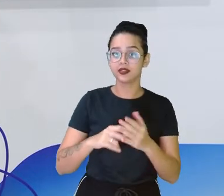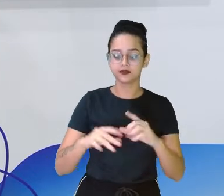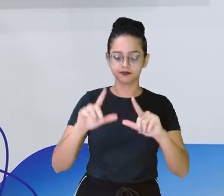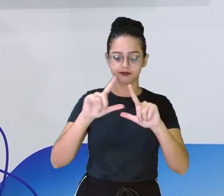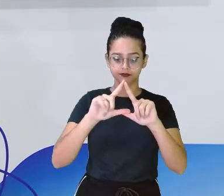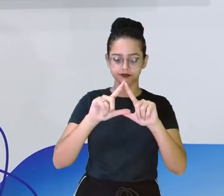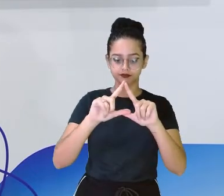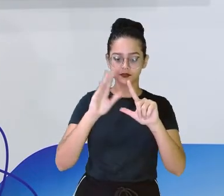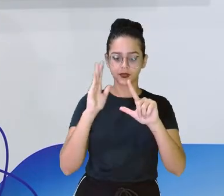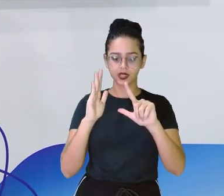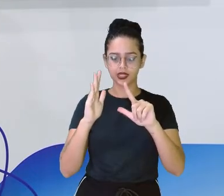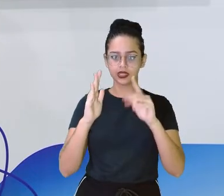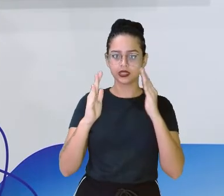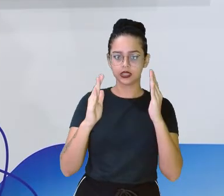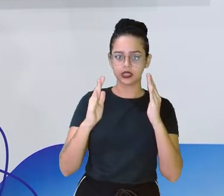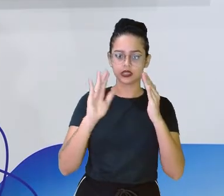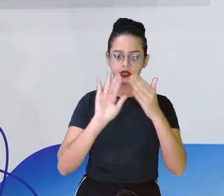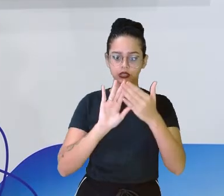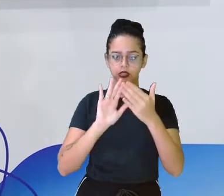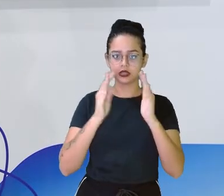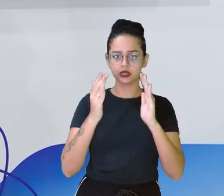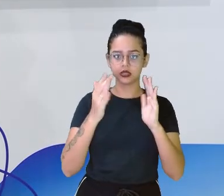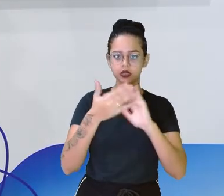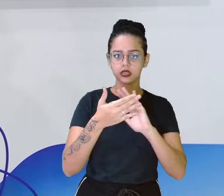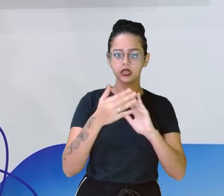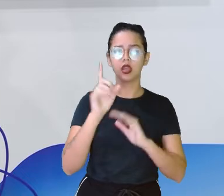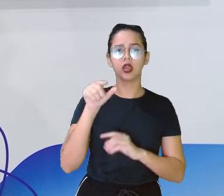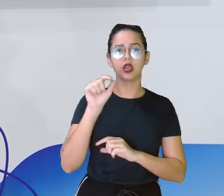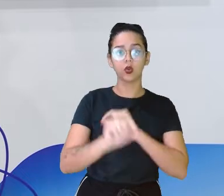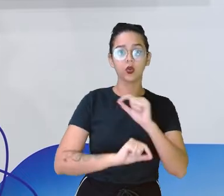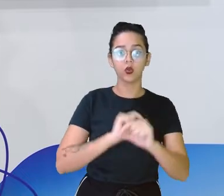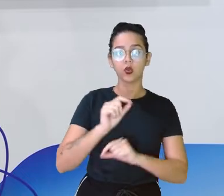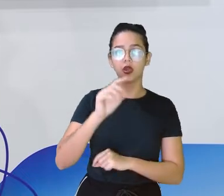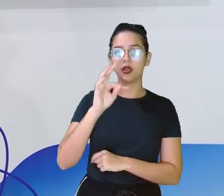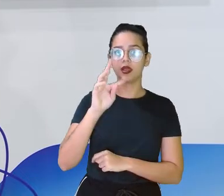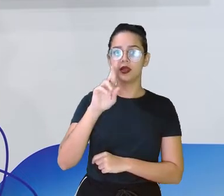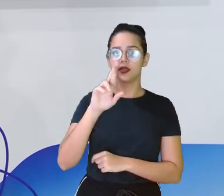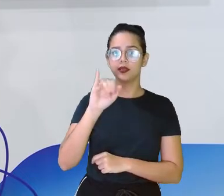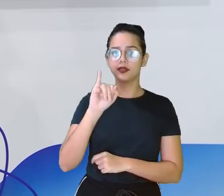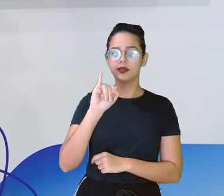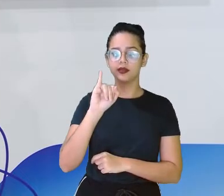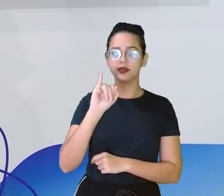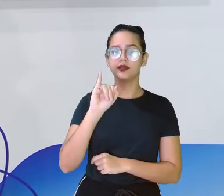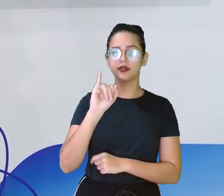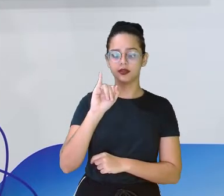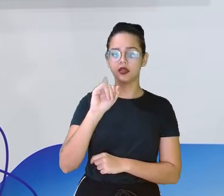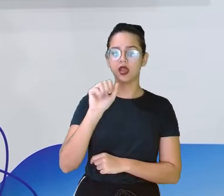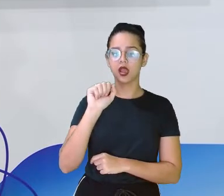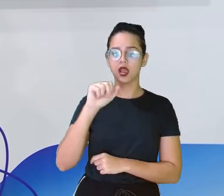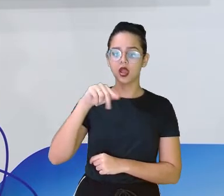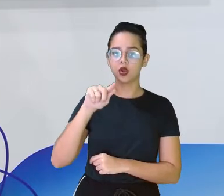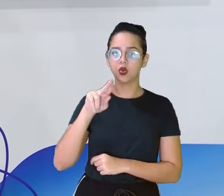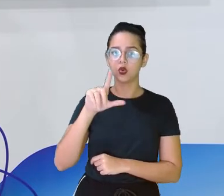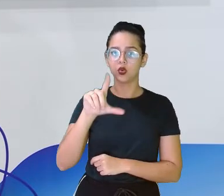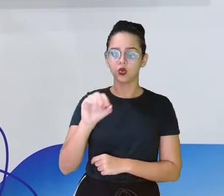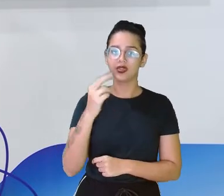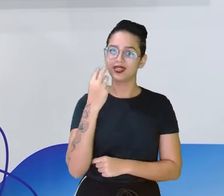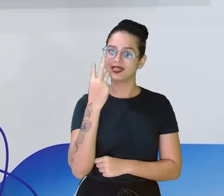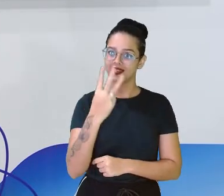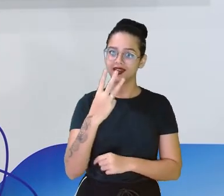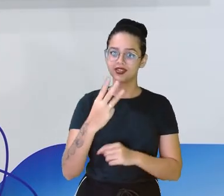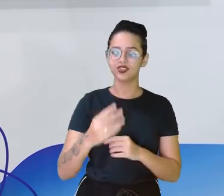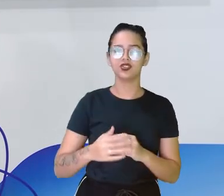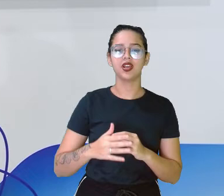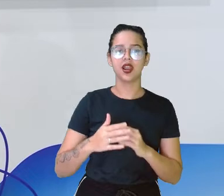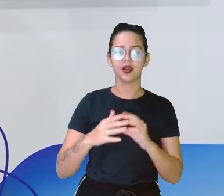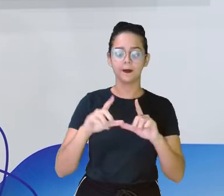faces laterais da pirâmide, elas são triangulares. São formadas por triângulos. Como eu